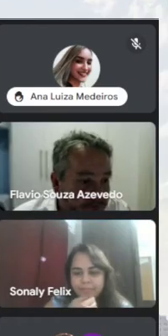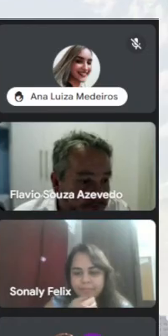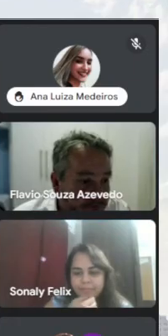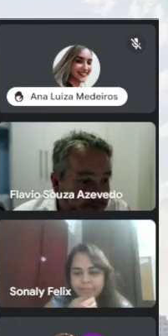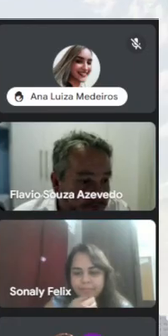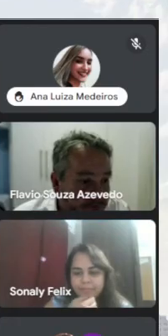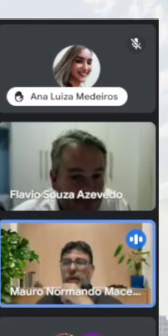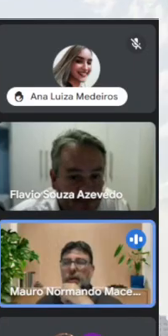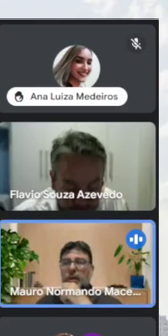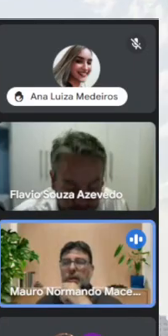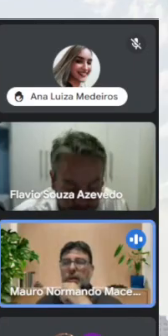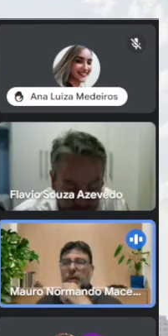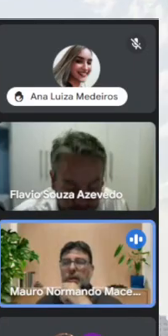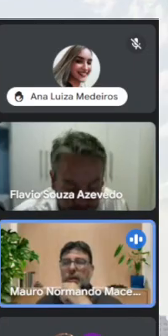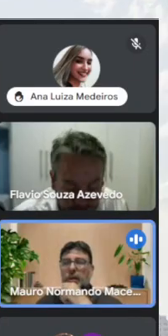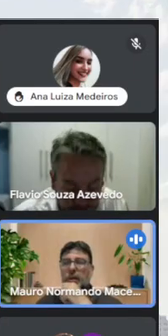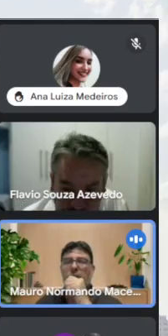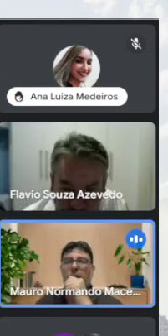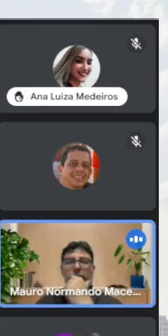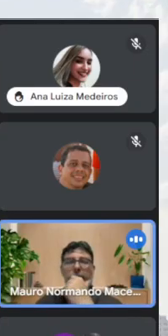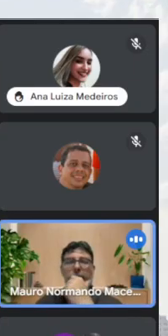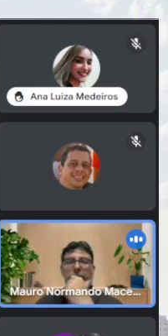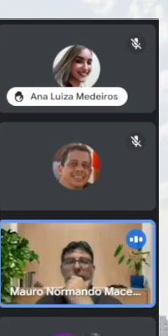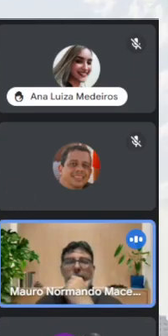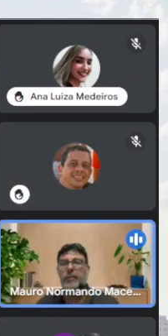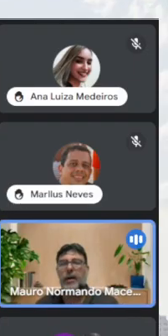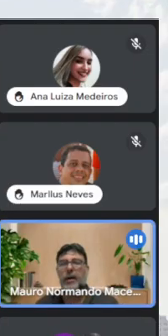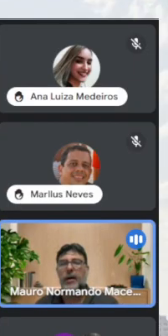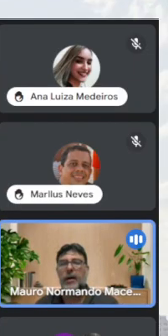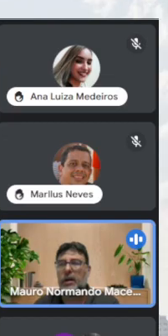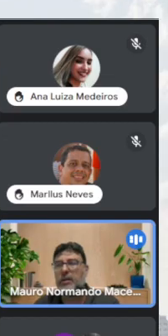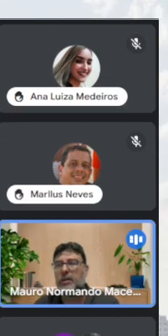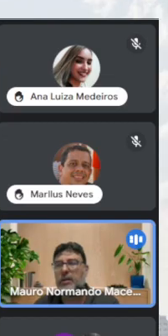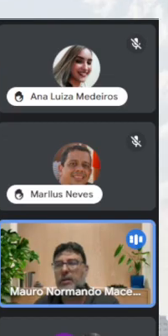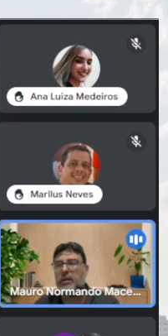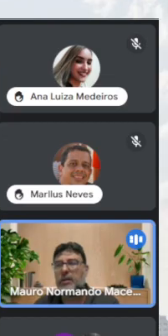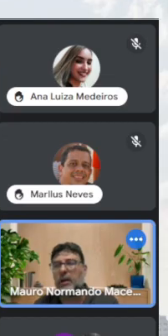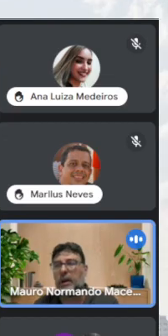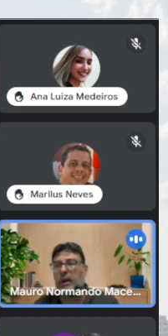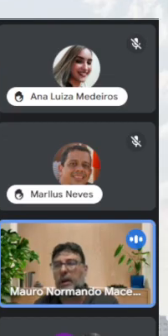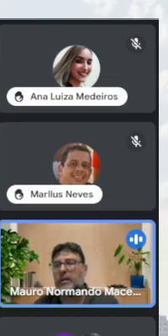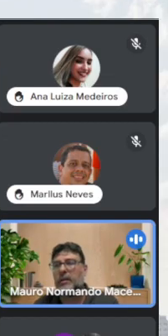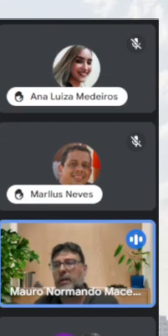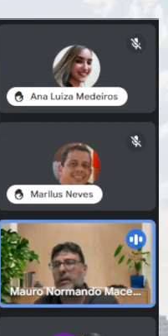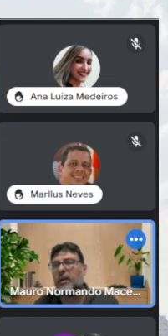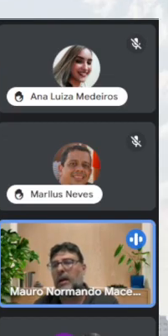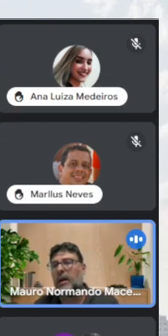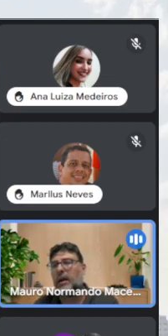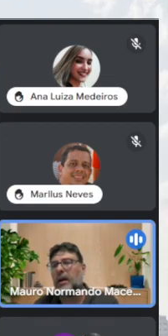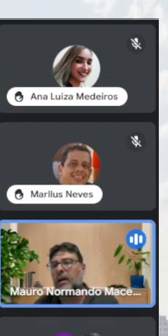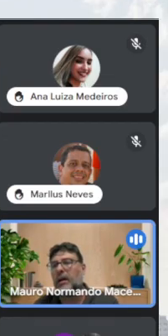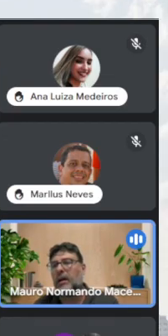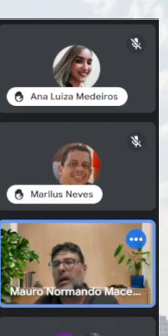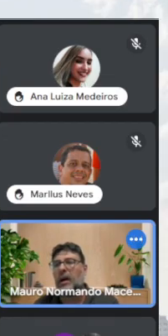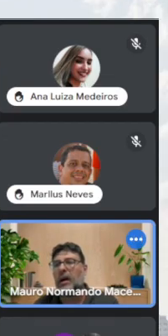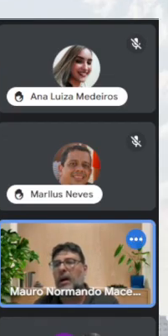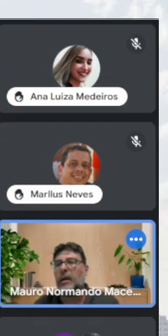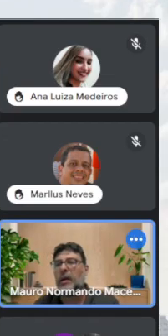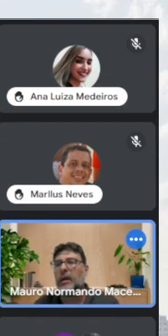antes de passar para a Ana Luísa, eu queria lembrar vocês, né, quem está aqui presente, que tem